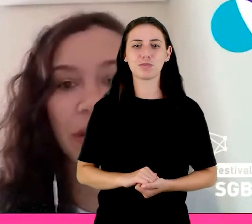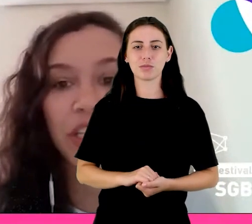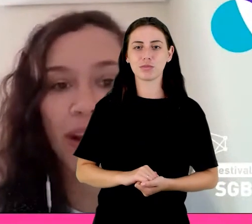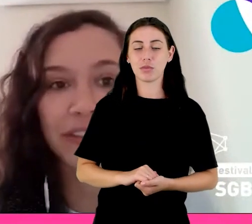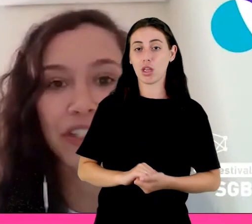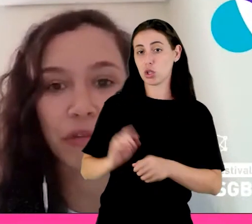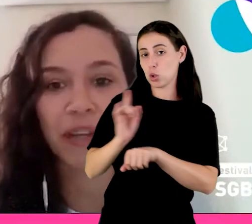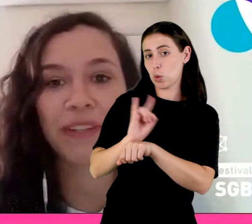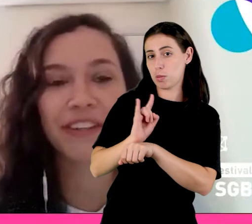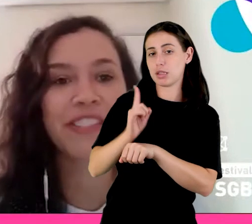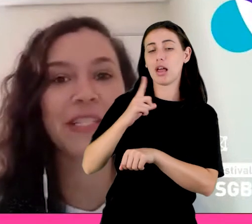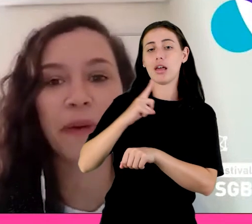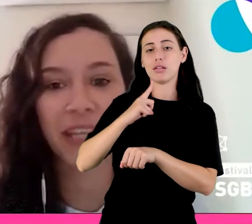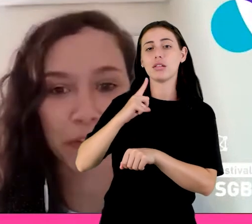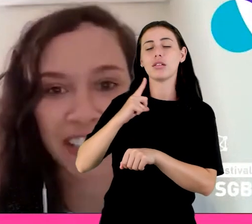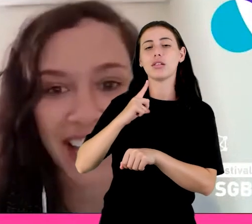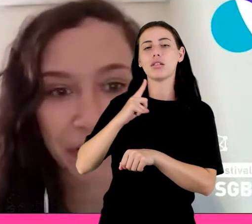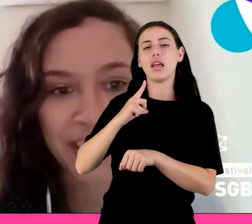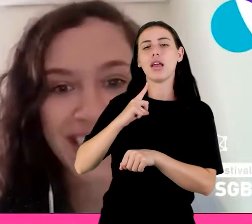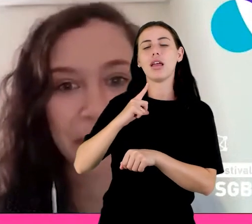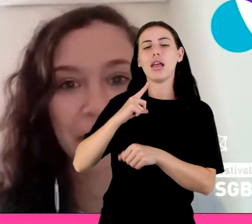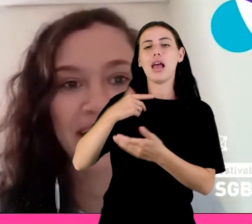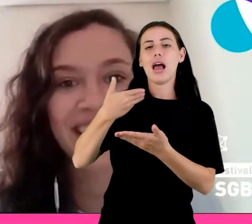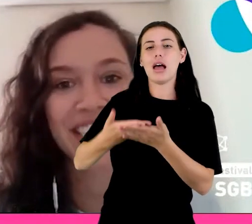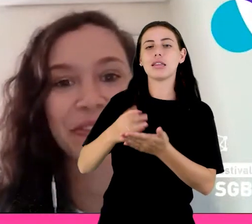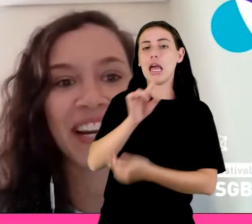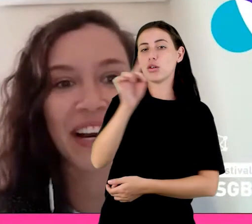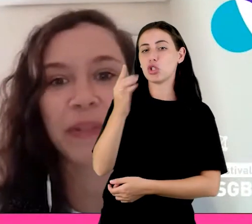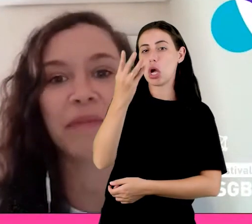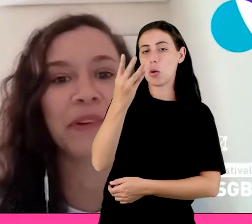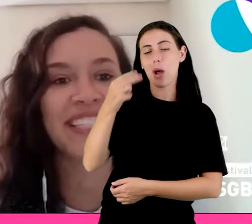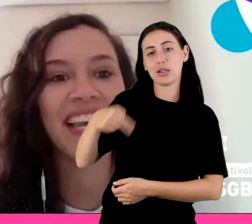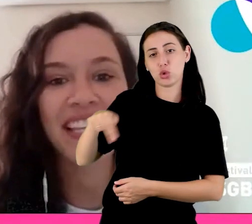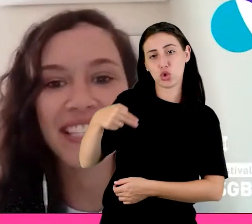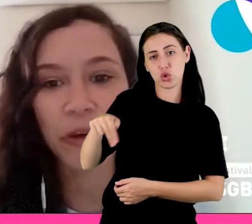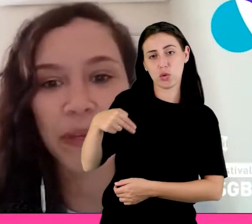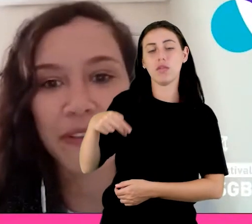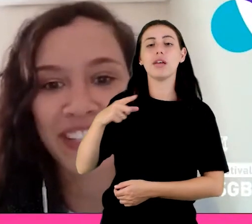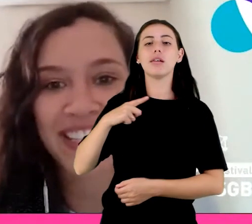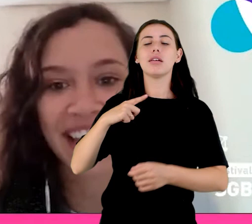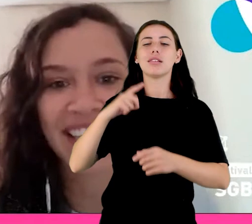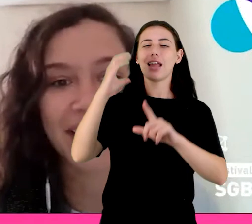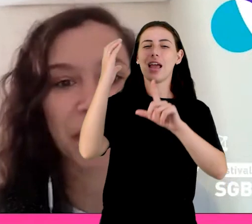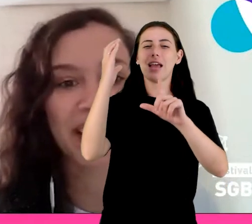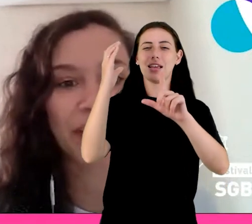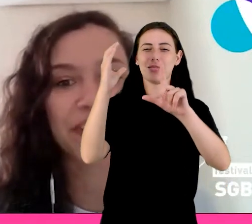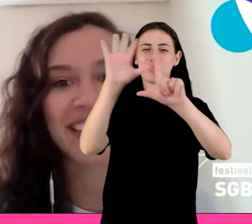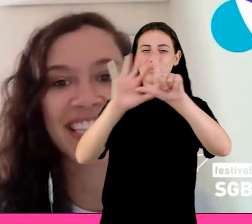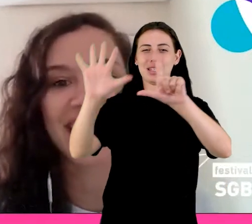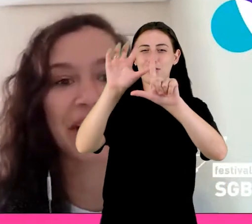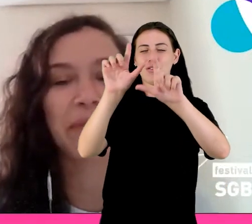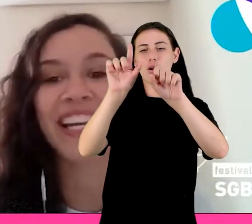ficam até o dia 4 de novembro, então vocês podem aproveitar aí o fim de semana para assistir com calma e depois seguir o pessoal nas redes e comentar o